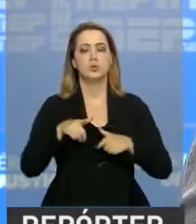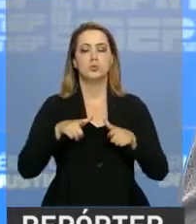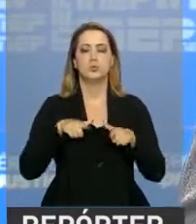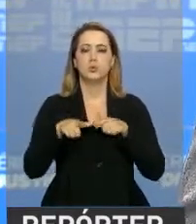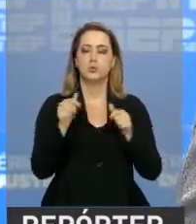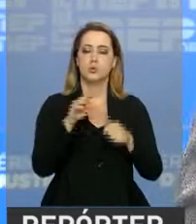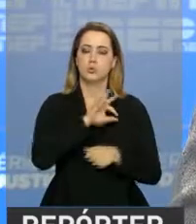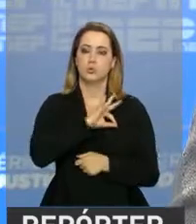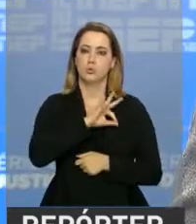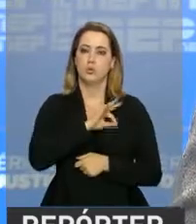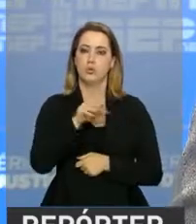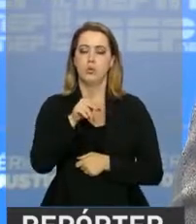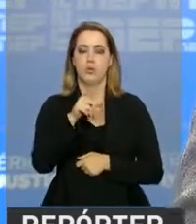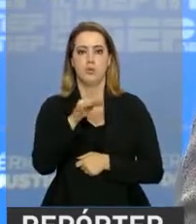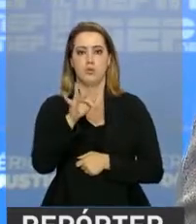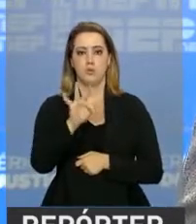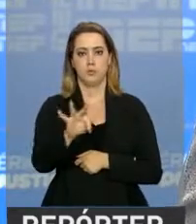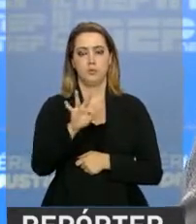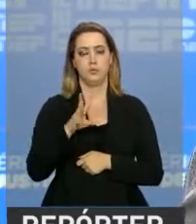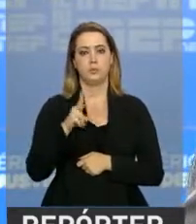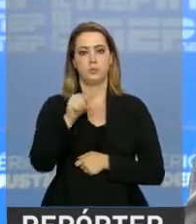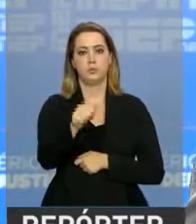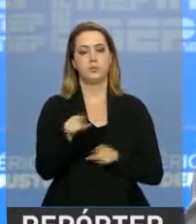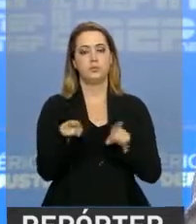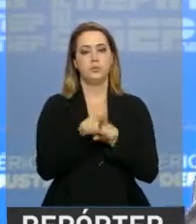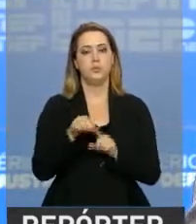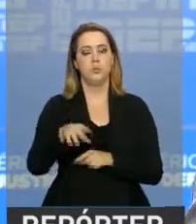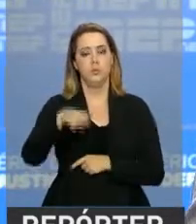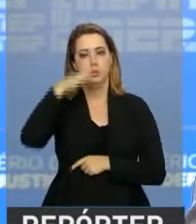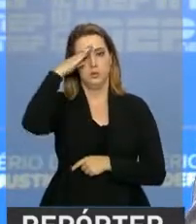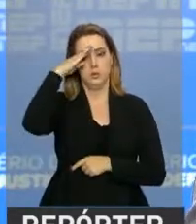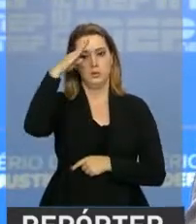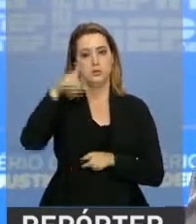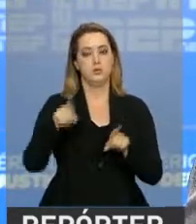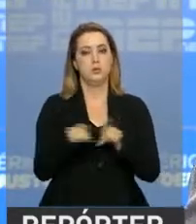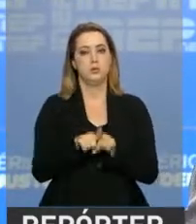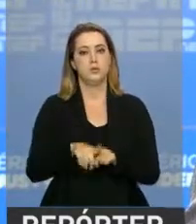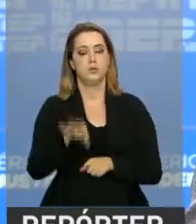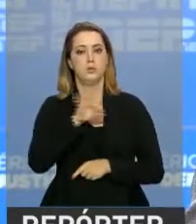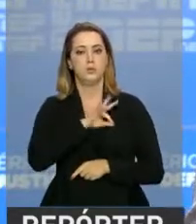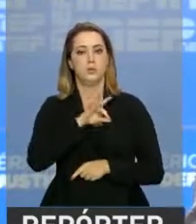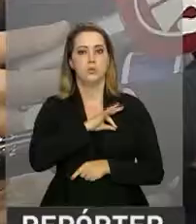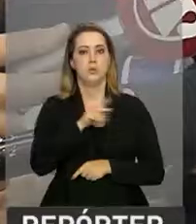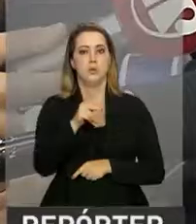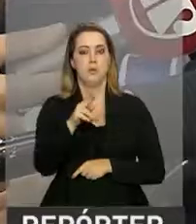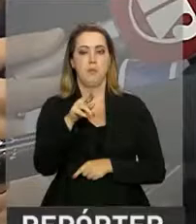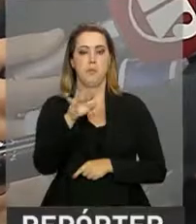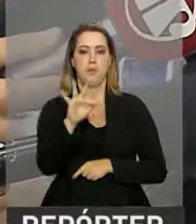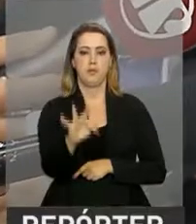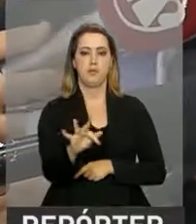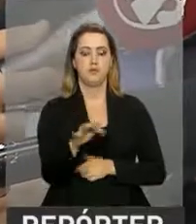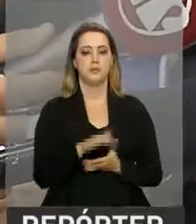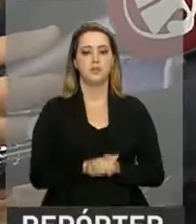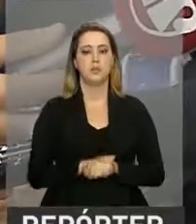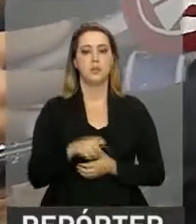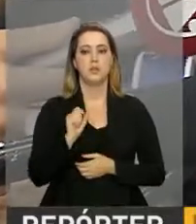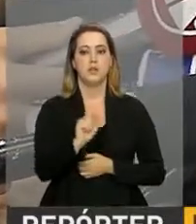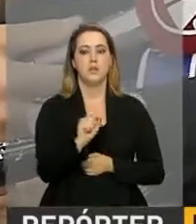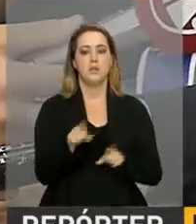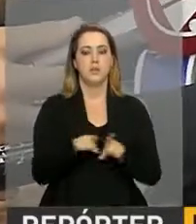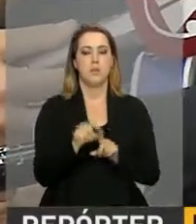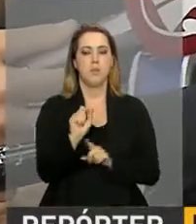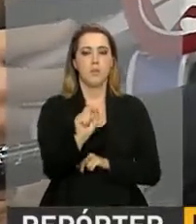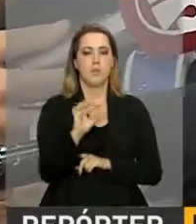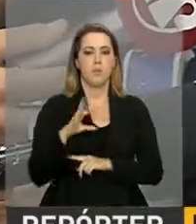as polícias militares dos estados as forças armadas ea polícia rodoviária federal eu já falei com vários governadores